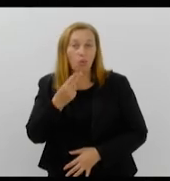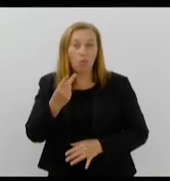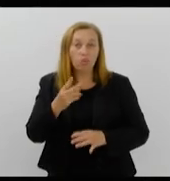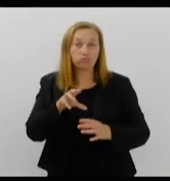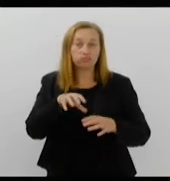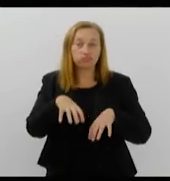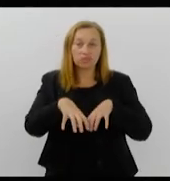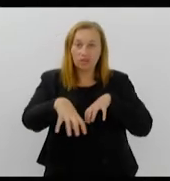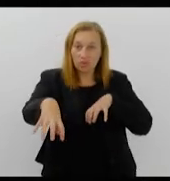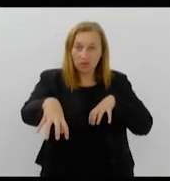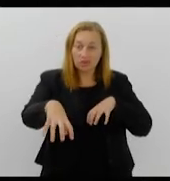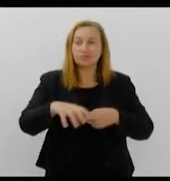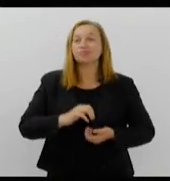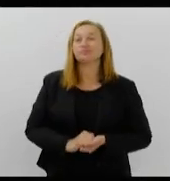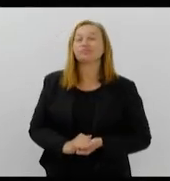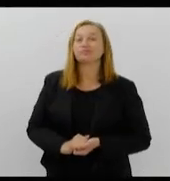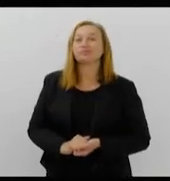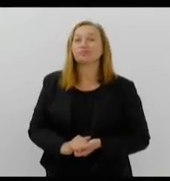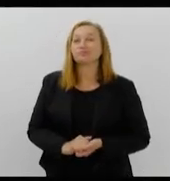remota,